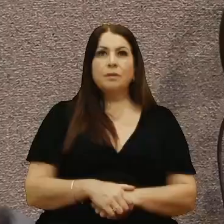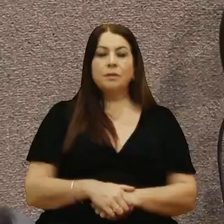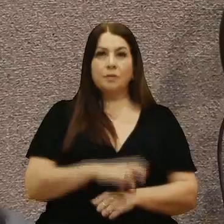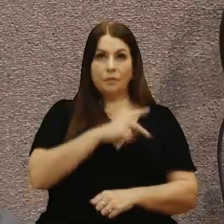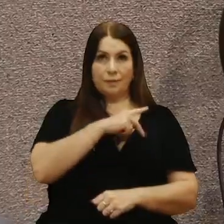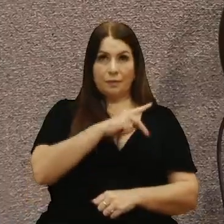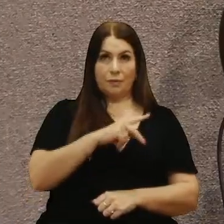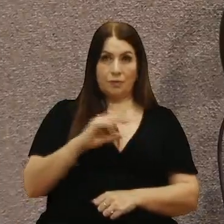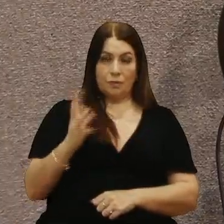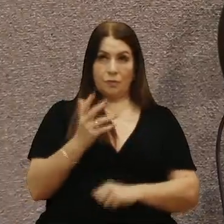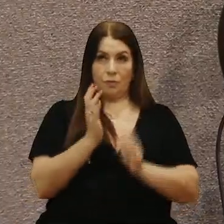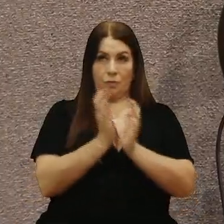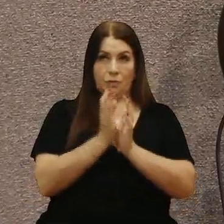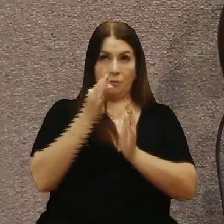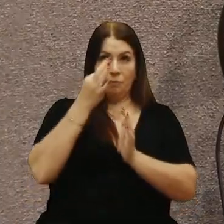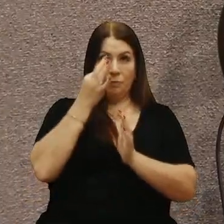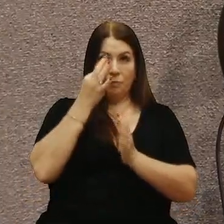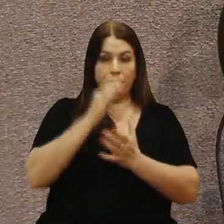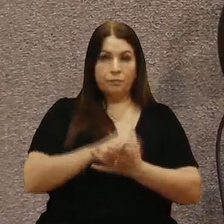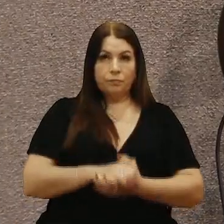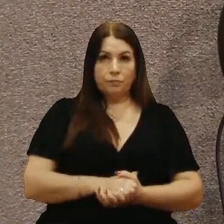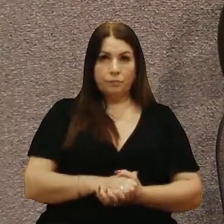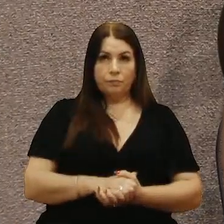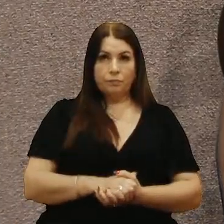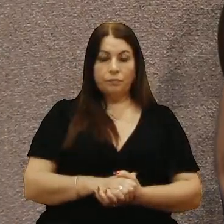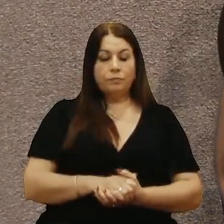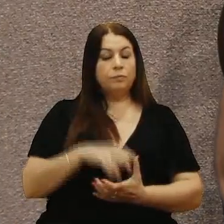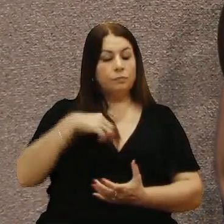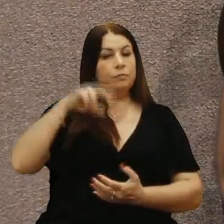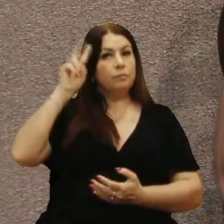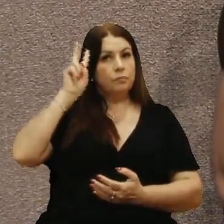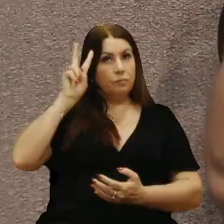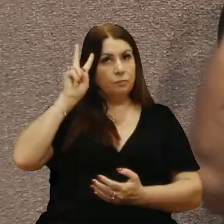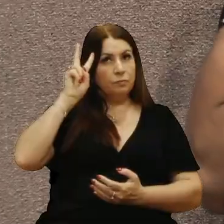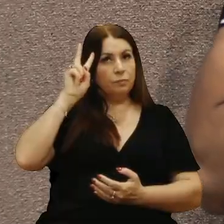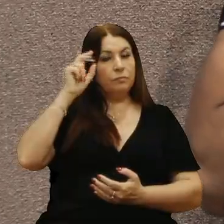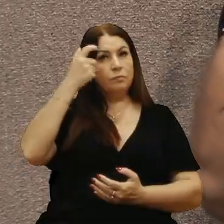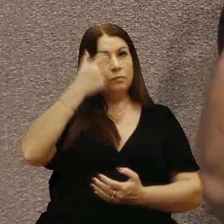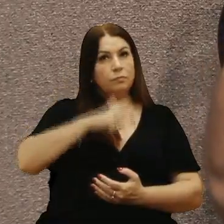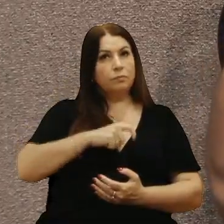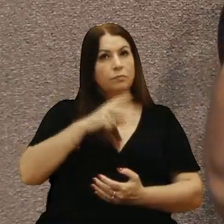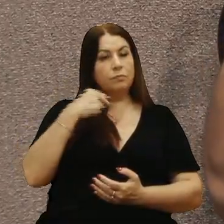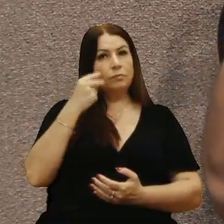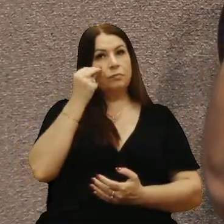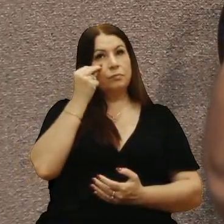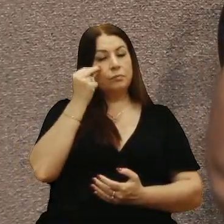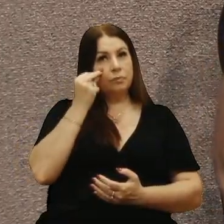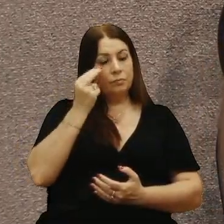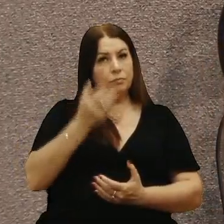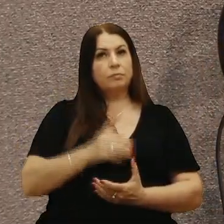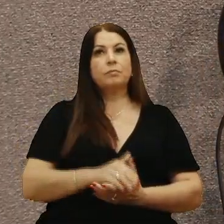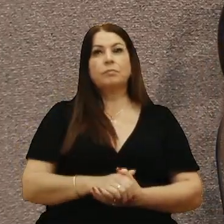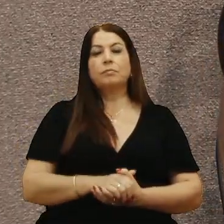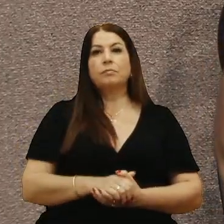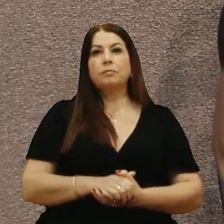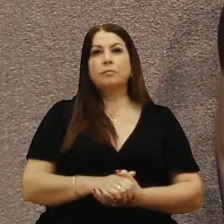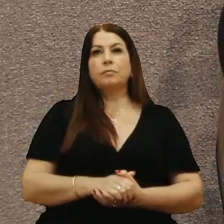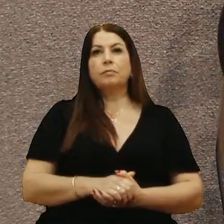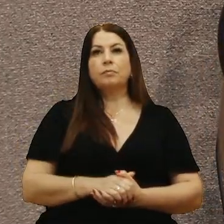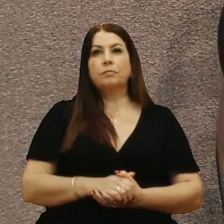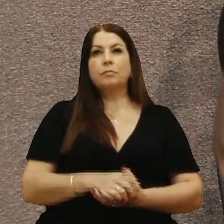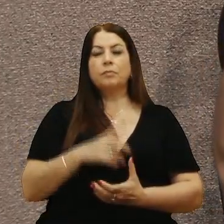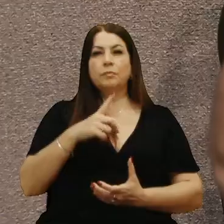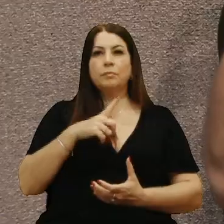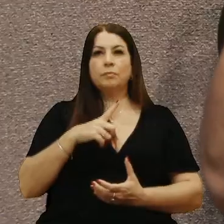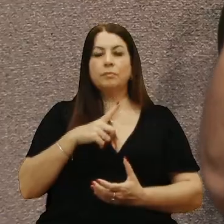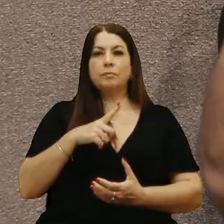Presidente, nobres colegas aqui presentes, eu vou relembrar que eu acho que o vereador Cláudio Libardi, que tem um